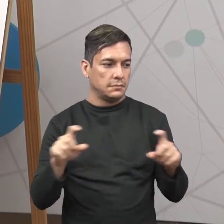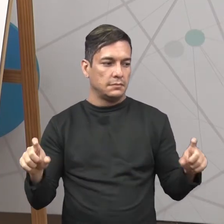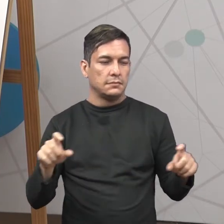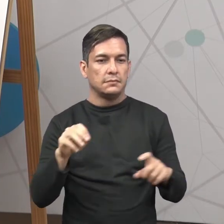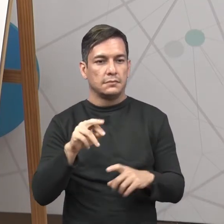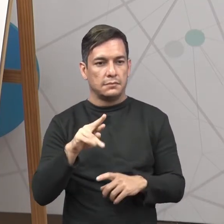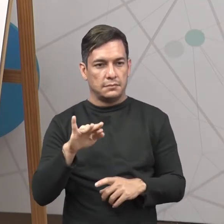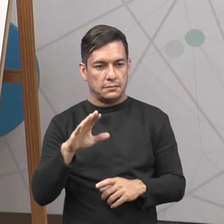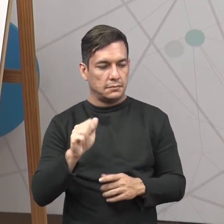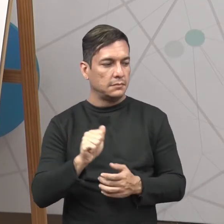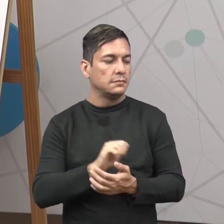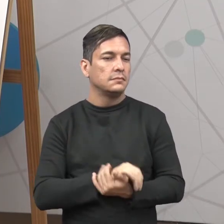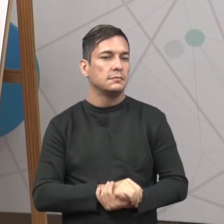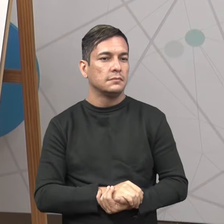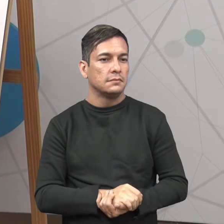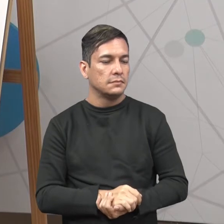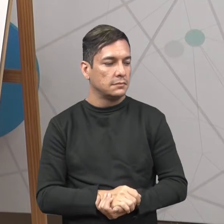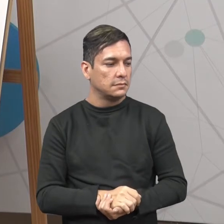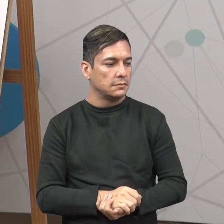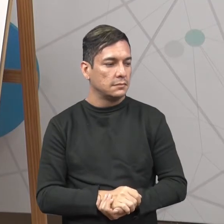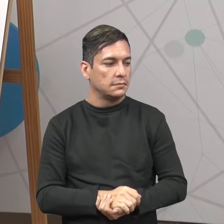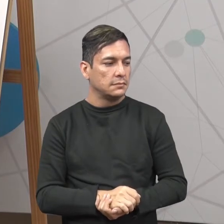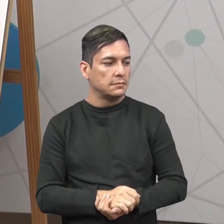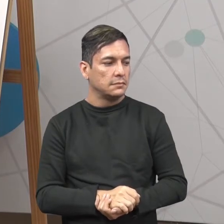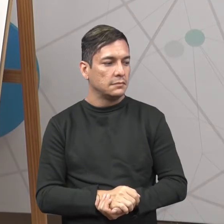métrica, não é mesmo?